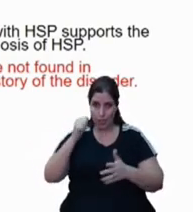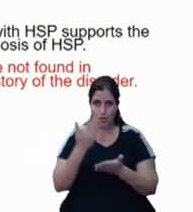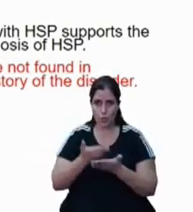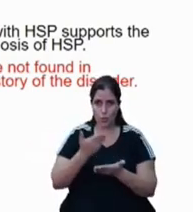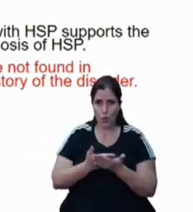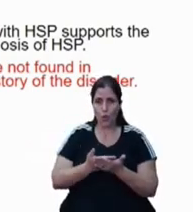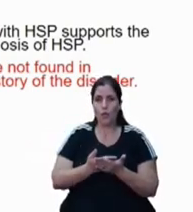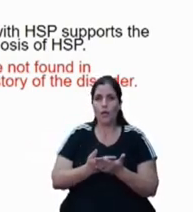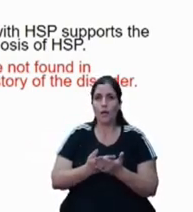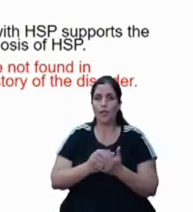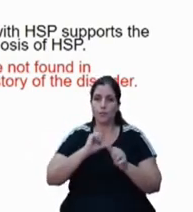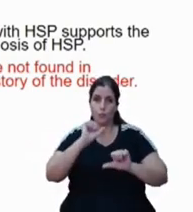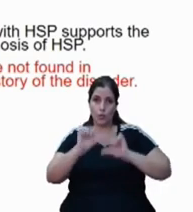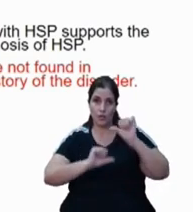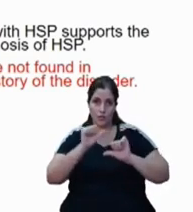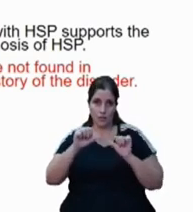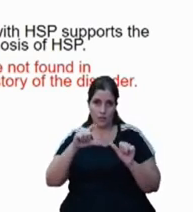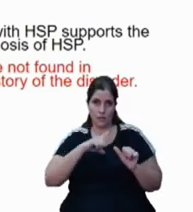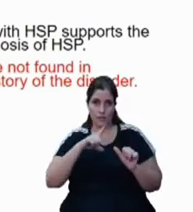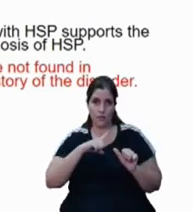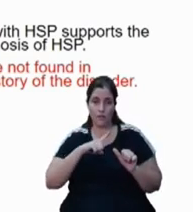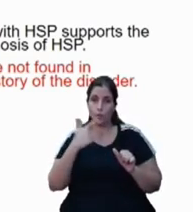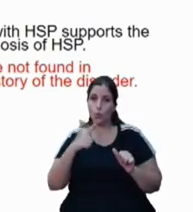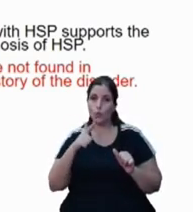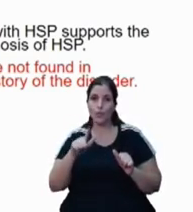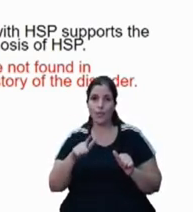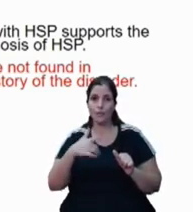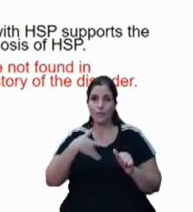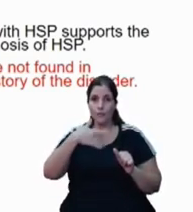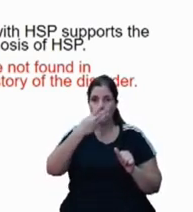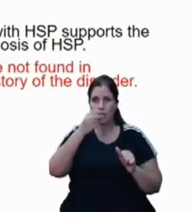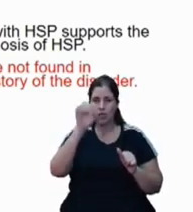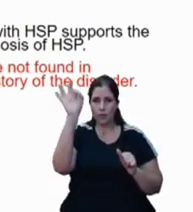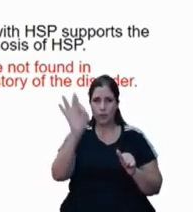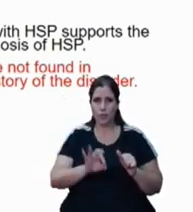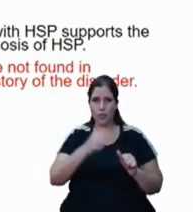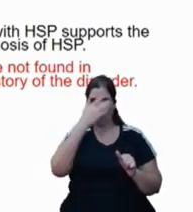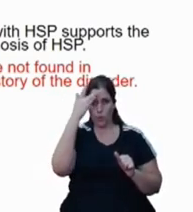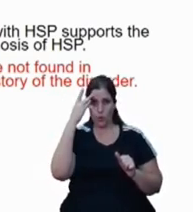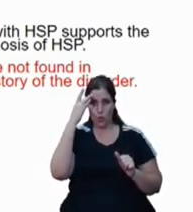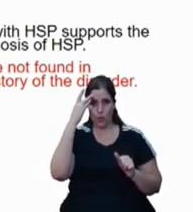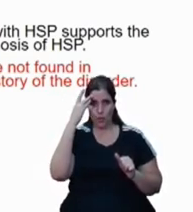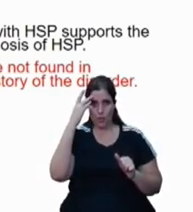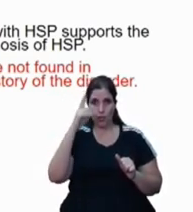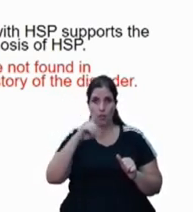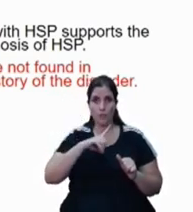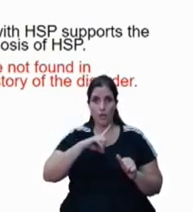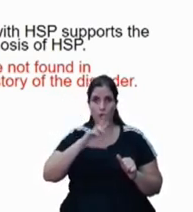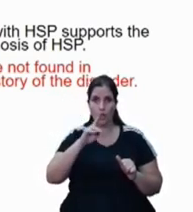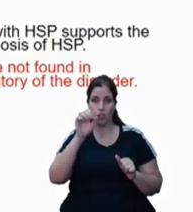as mutações não são encontradas em aproximadamente 30% dos indivíduos com síndrome de HSP, incluindo indivíduos com